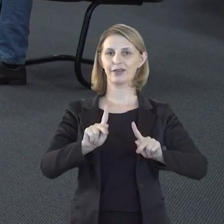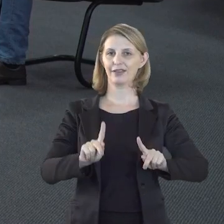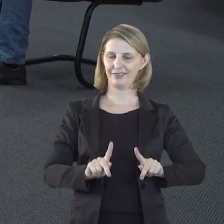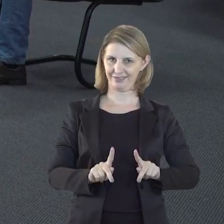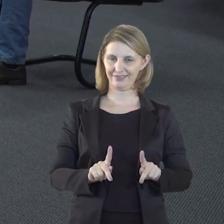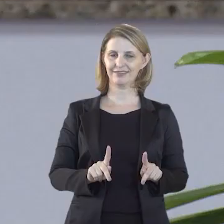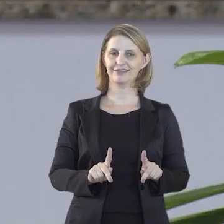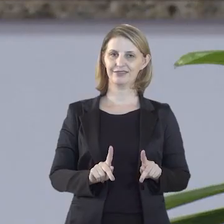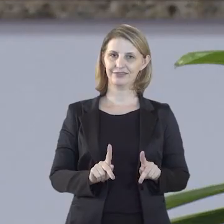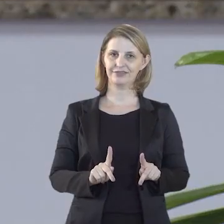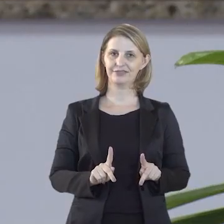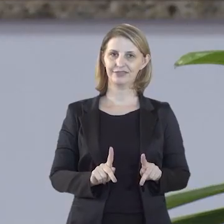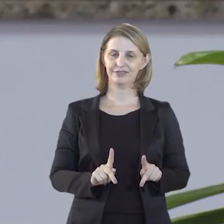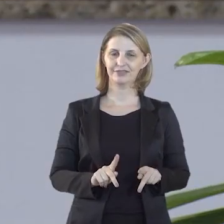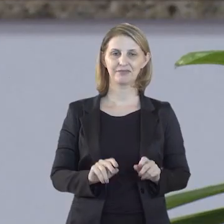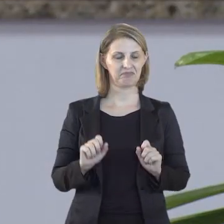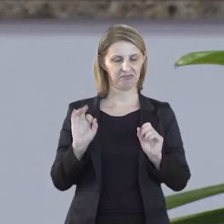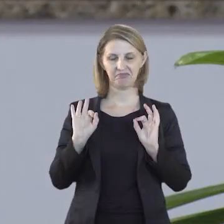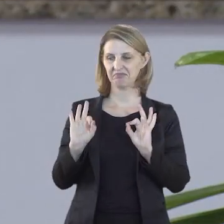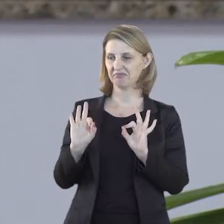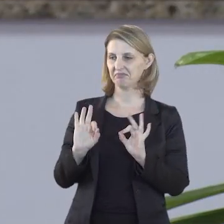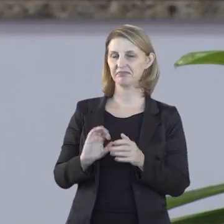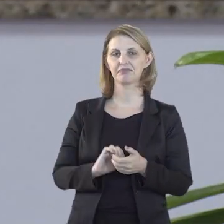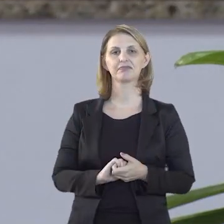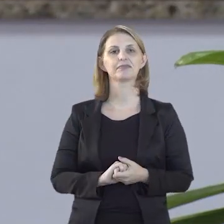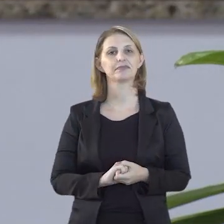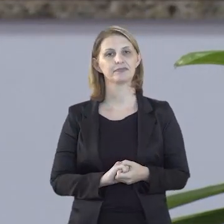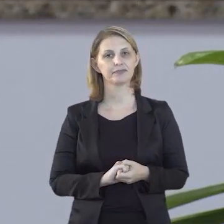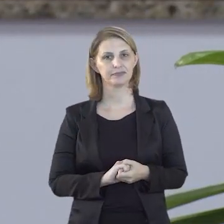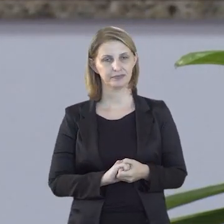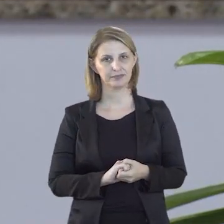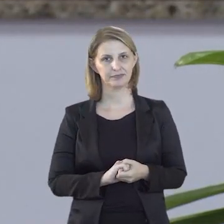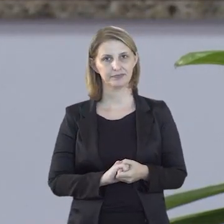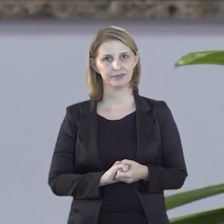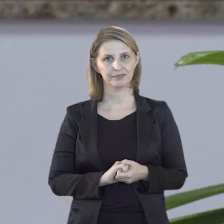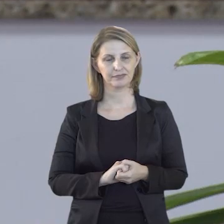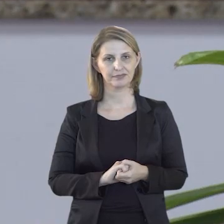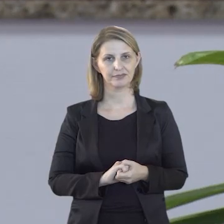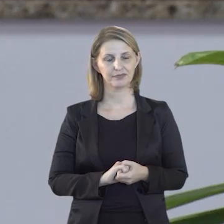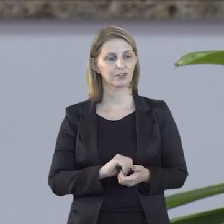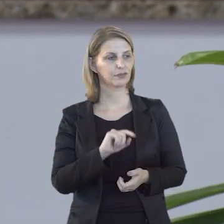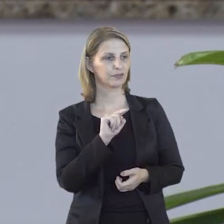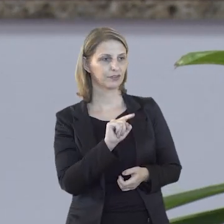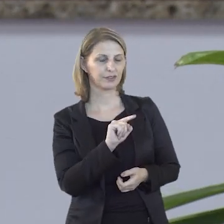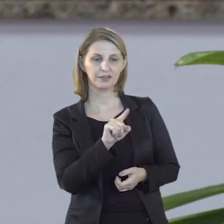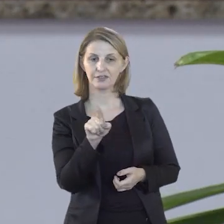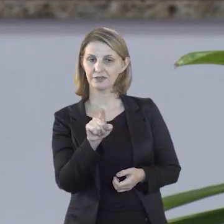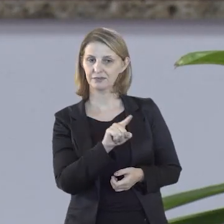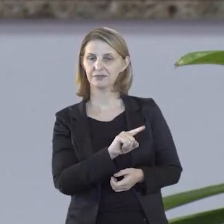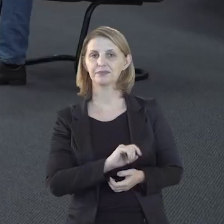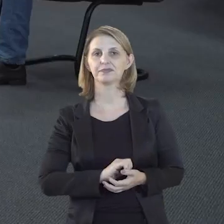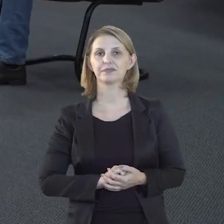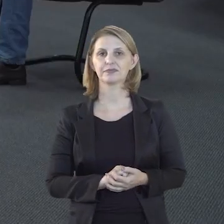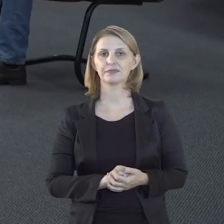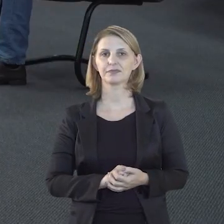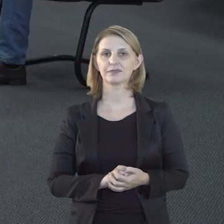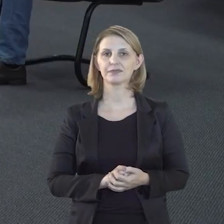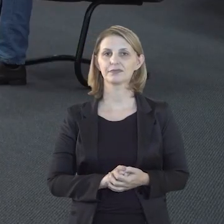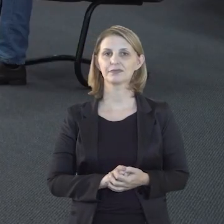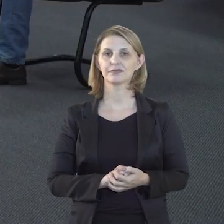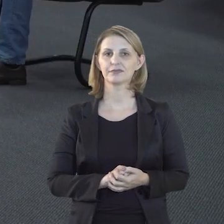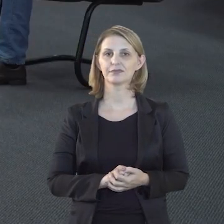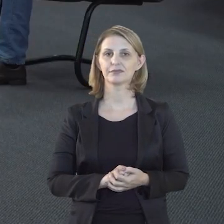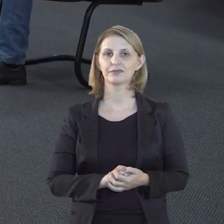leveza, de relaxamento, de tranquilidade, de paz. Ótimo.